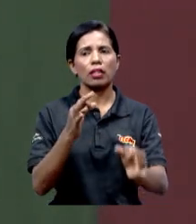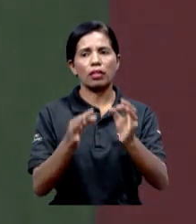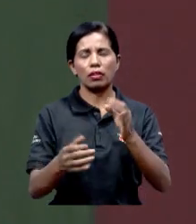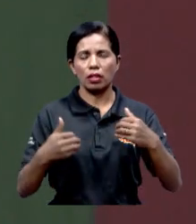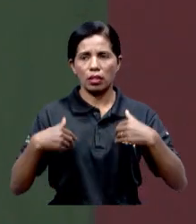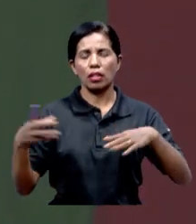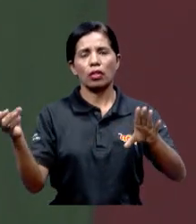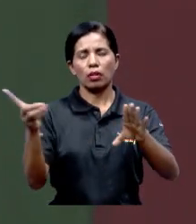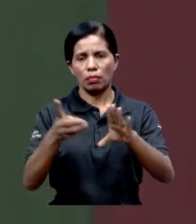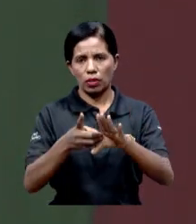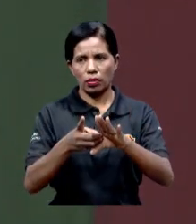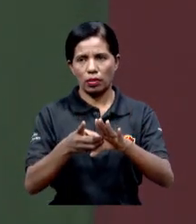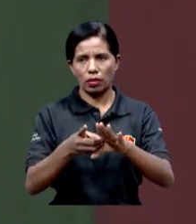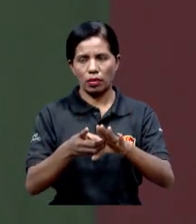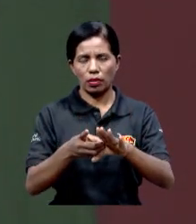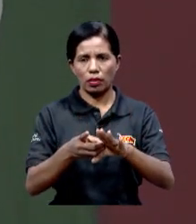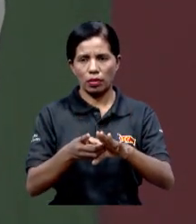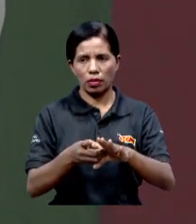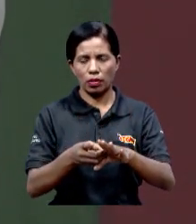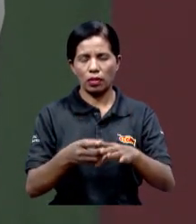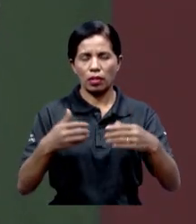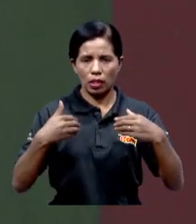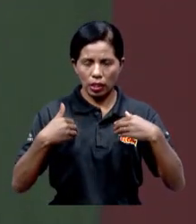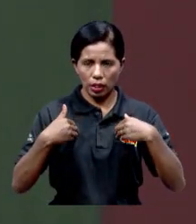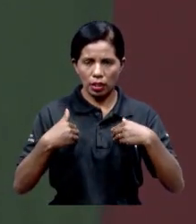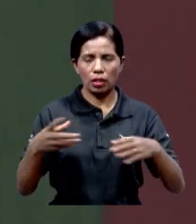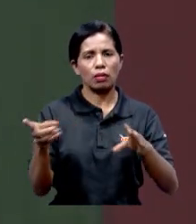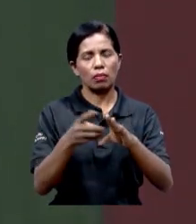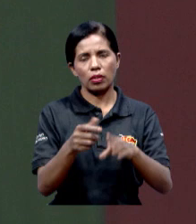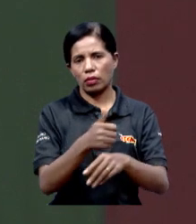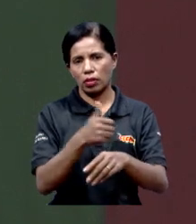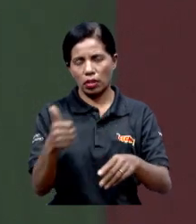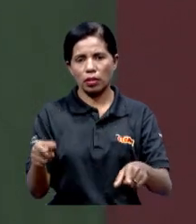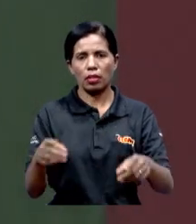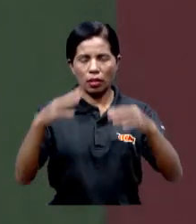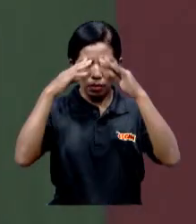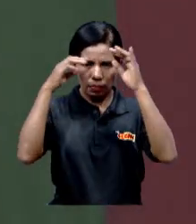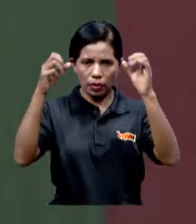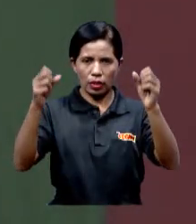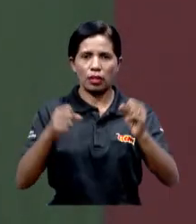documentos Roma, ka correspondência de Roma, anessa oin, presidente